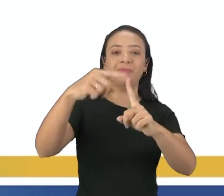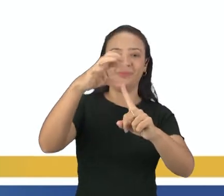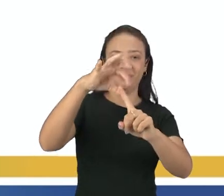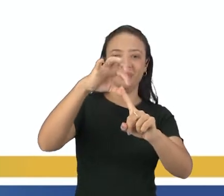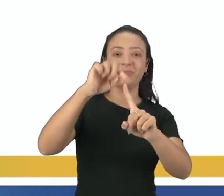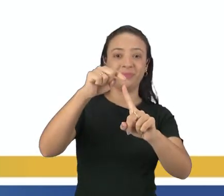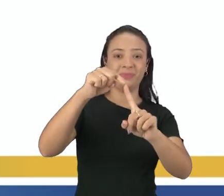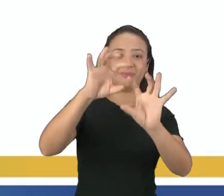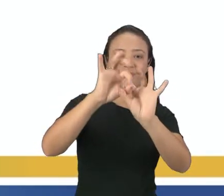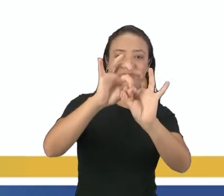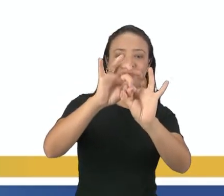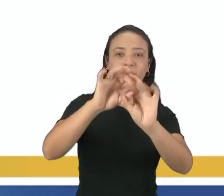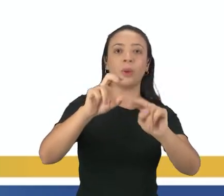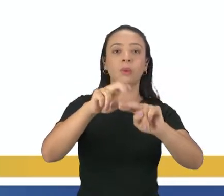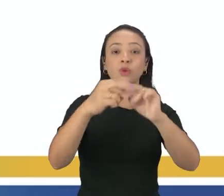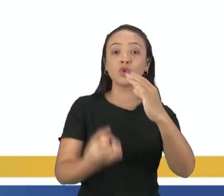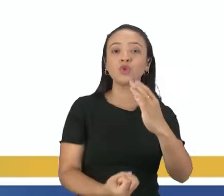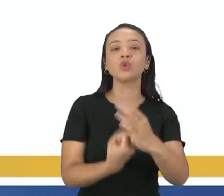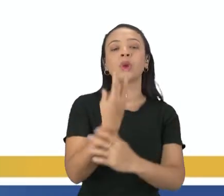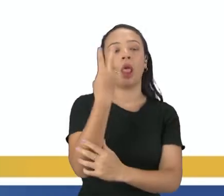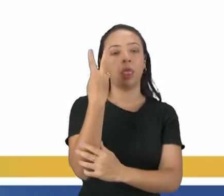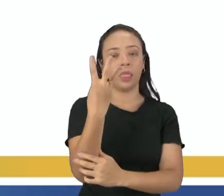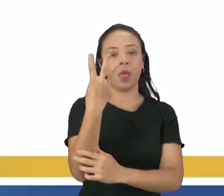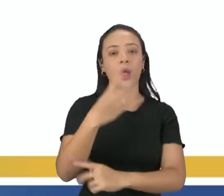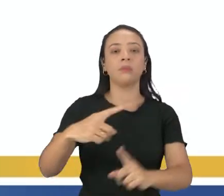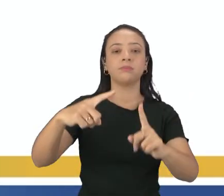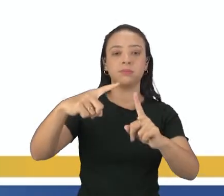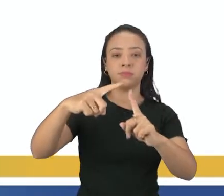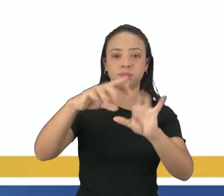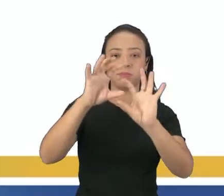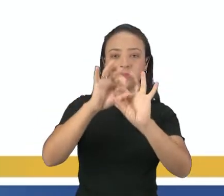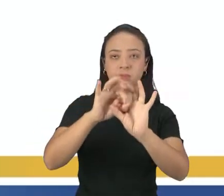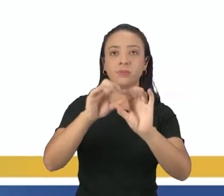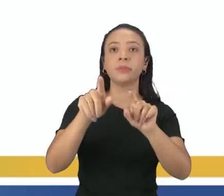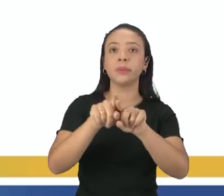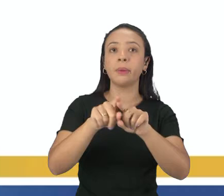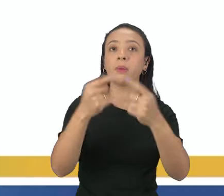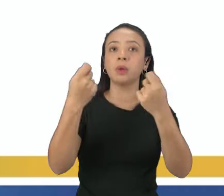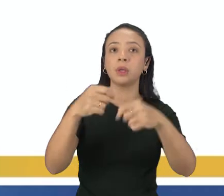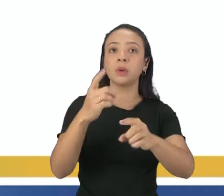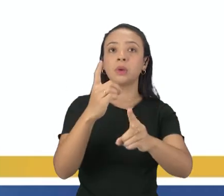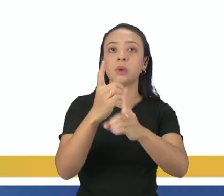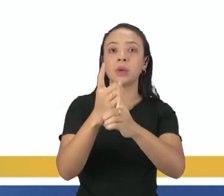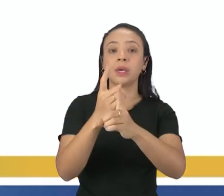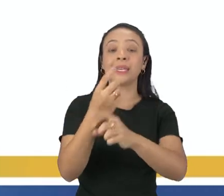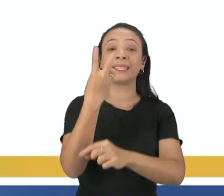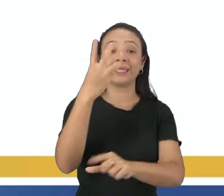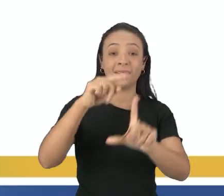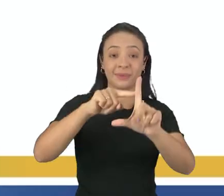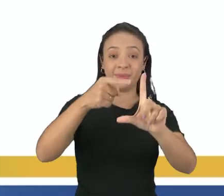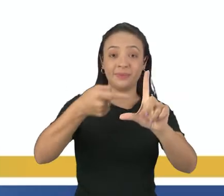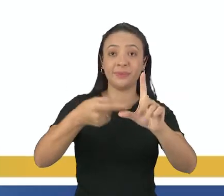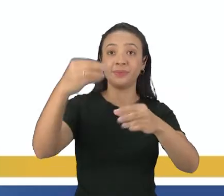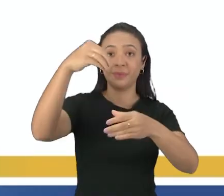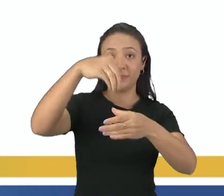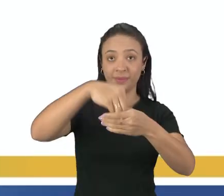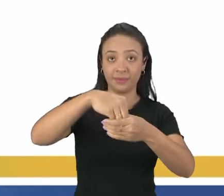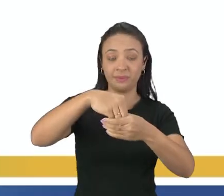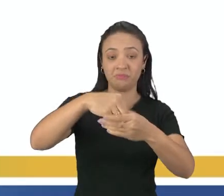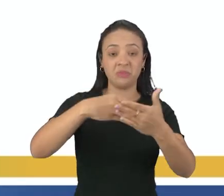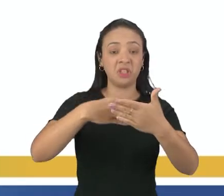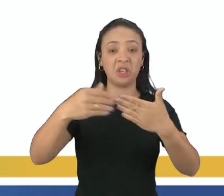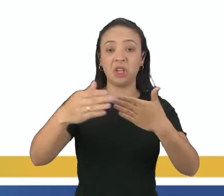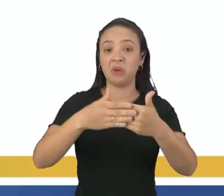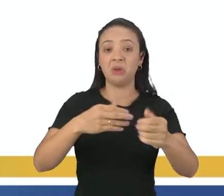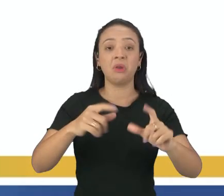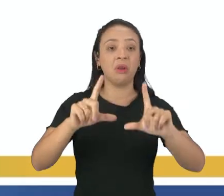extremidades, formando assim 3 vértices. Além disso, também são encontrados 3 ângulos internos em qualquer